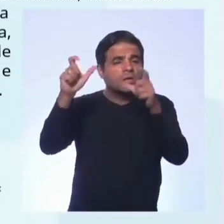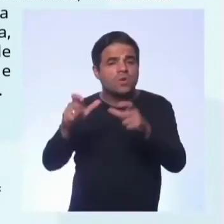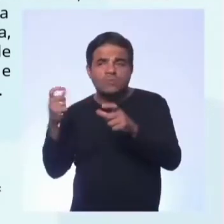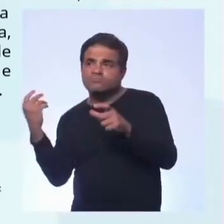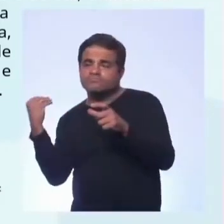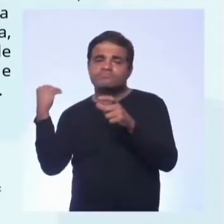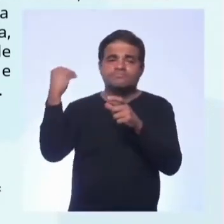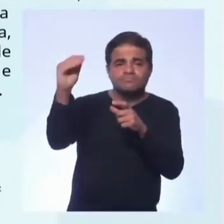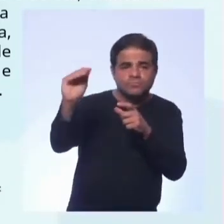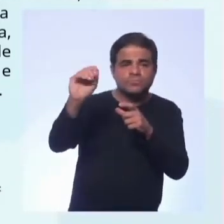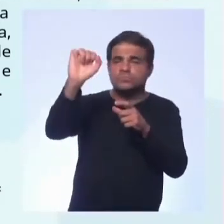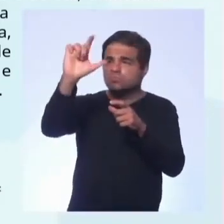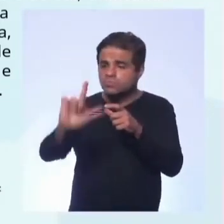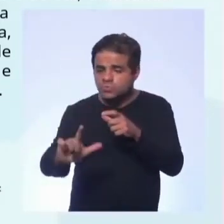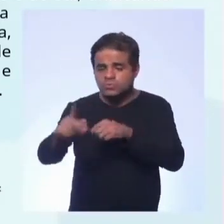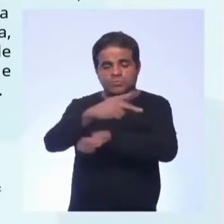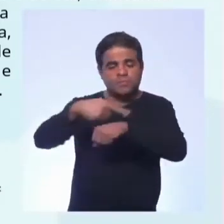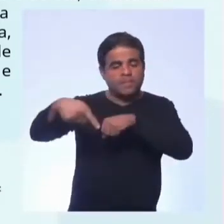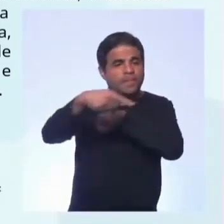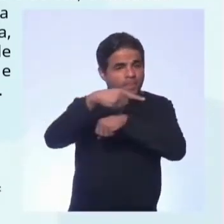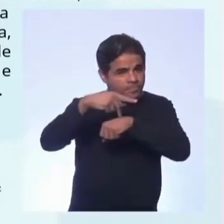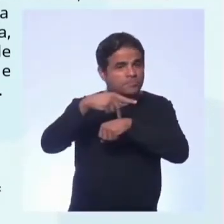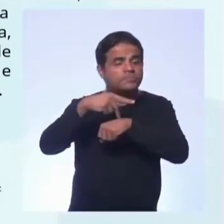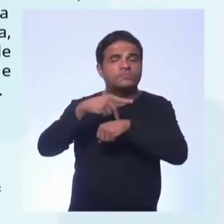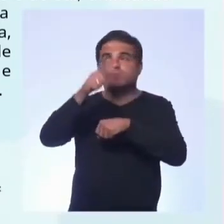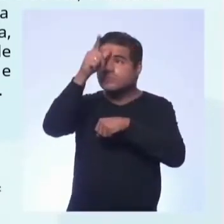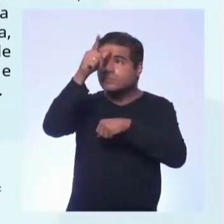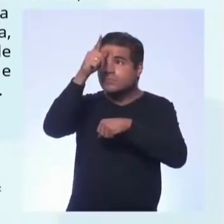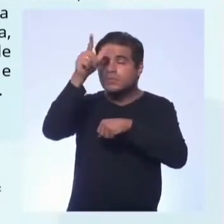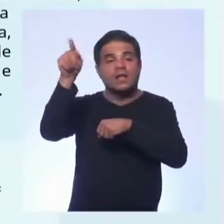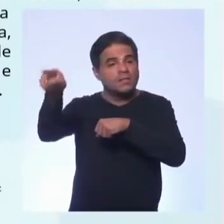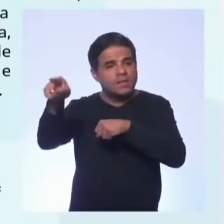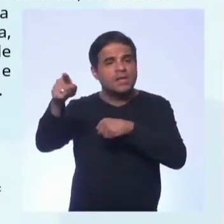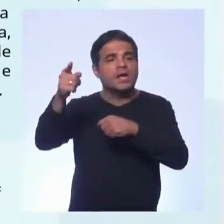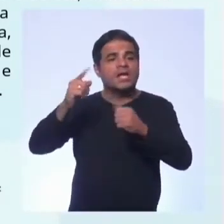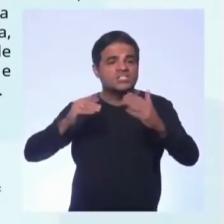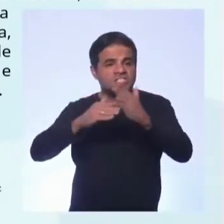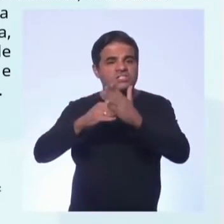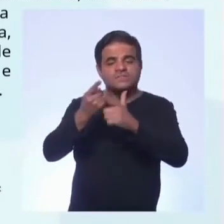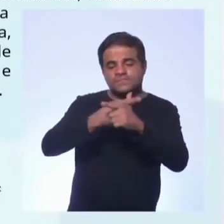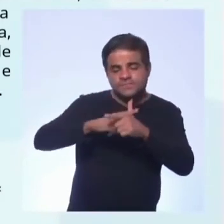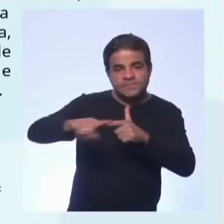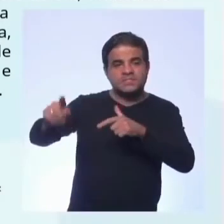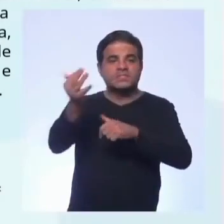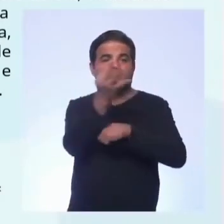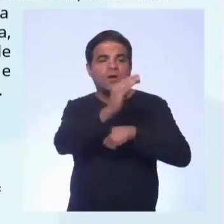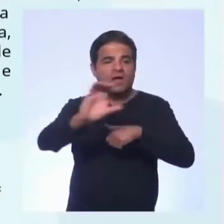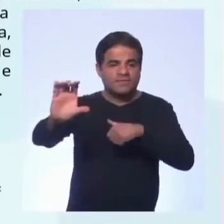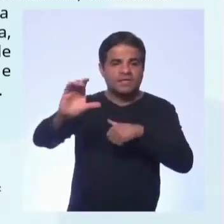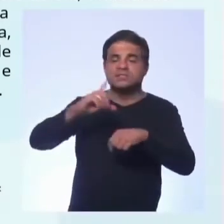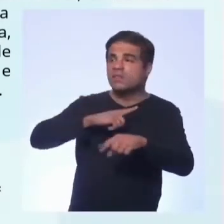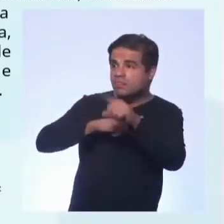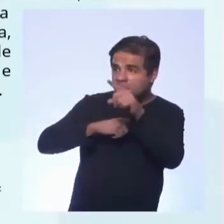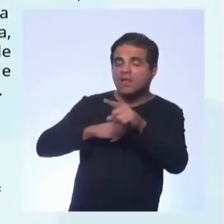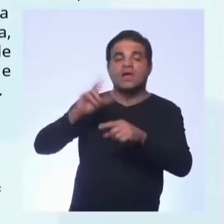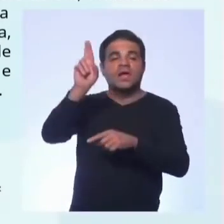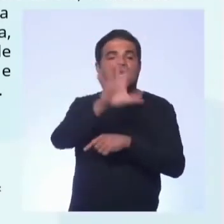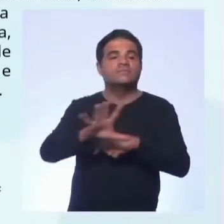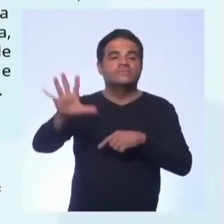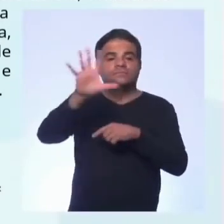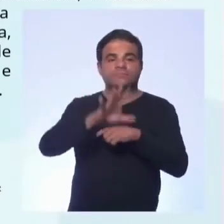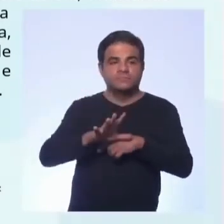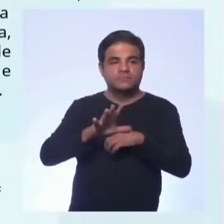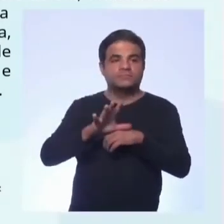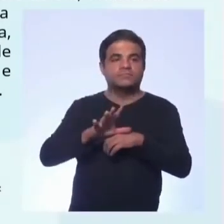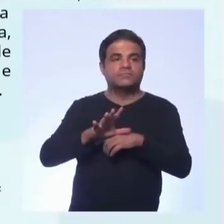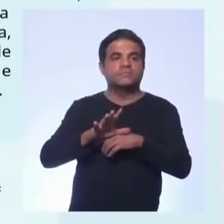região aqui do sul do país, né, do sul da Alemanha, divisa com a França, onde está a região